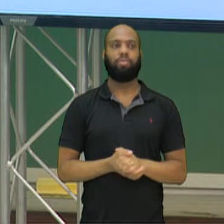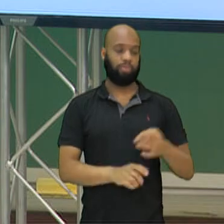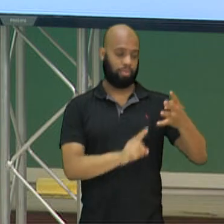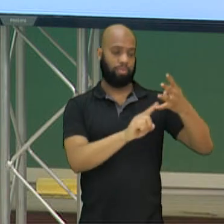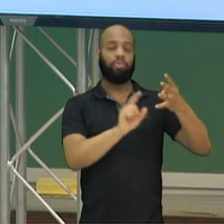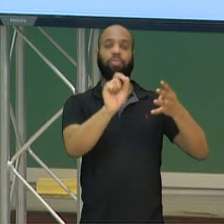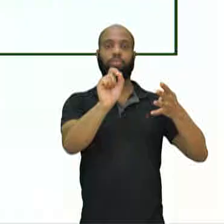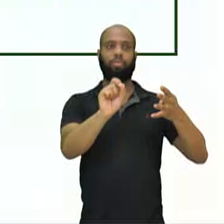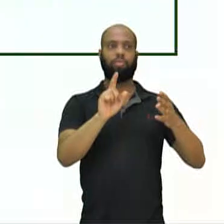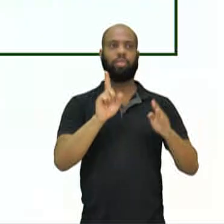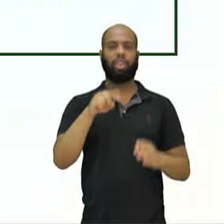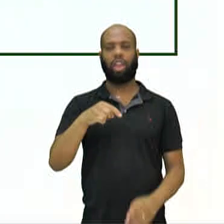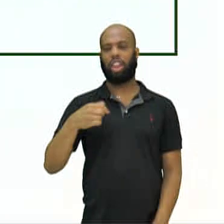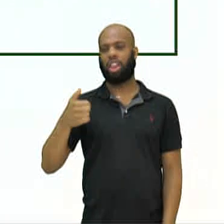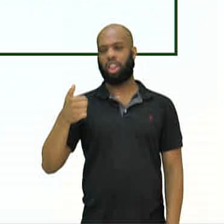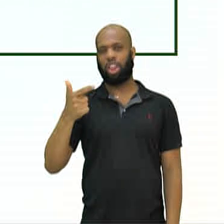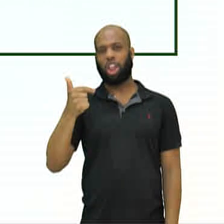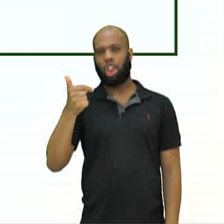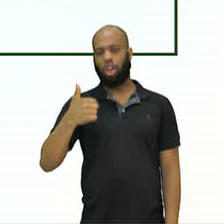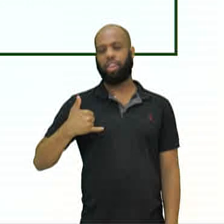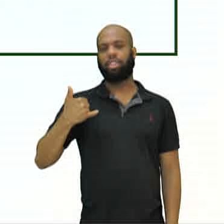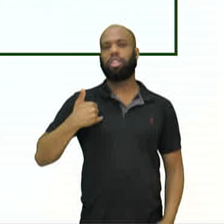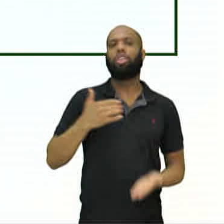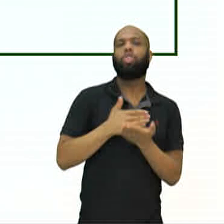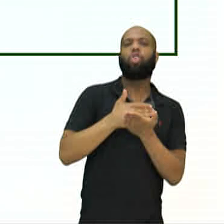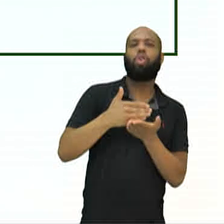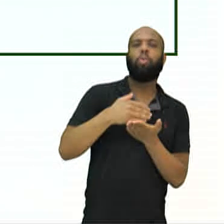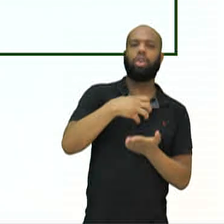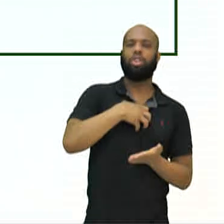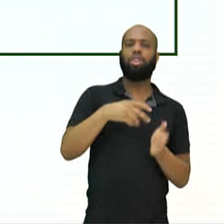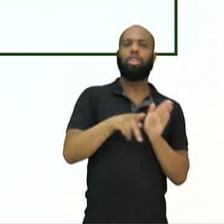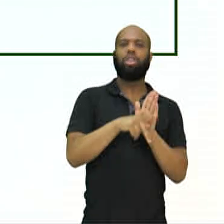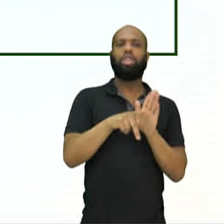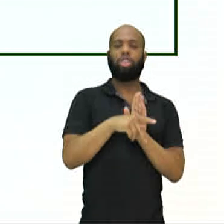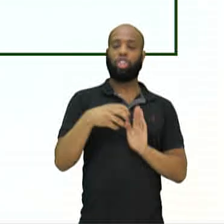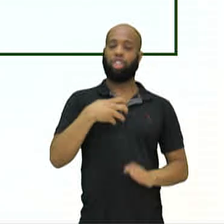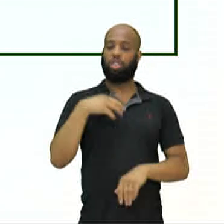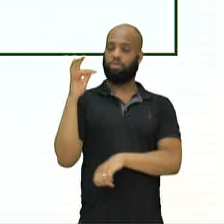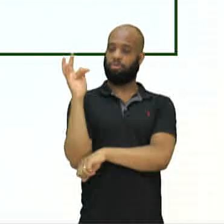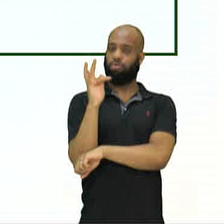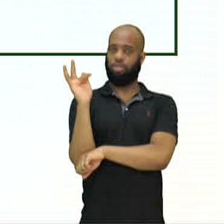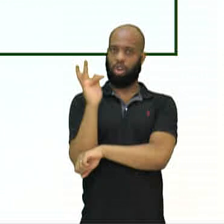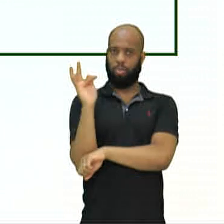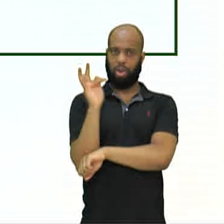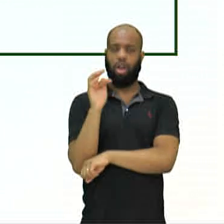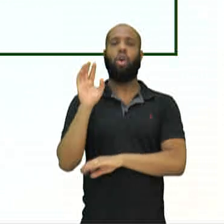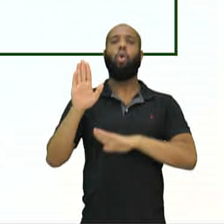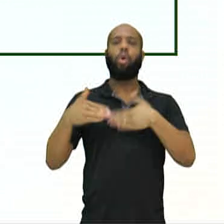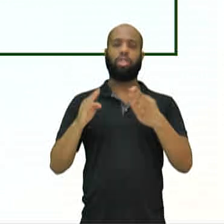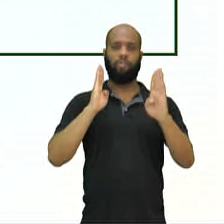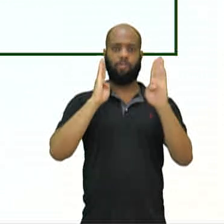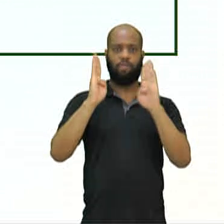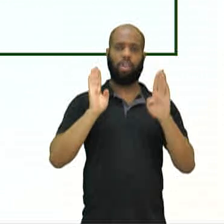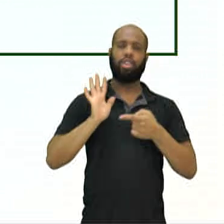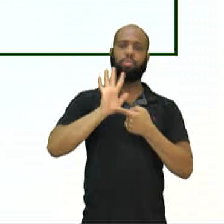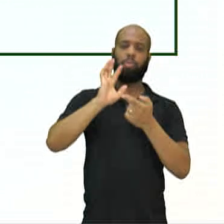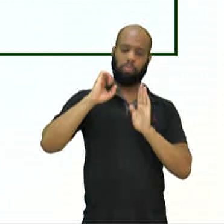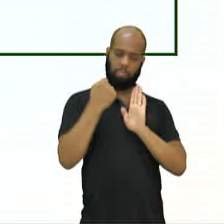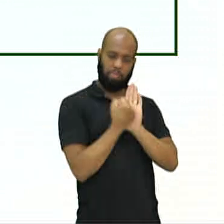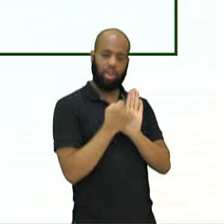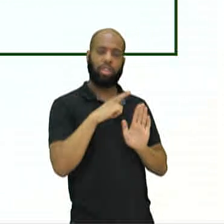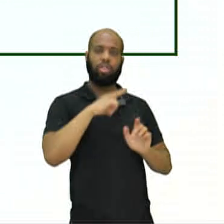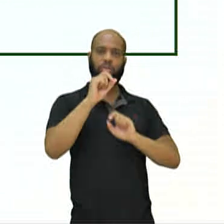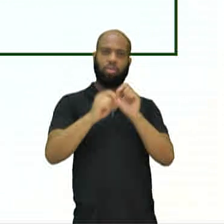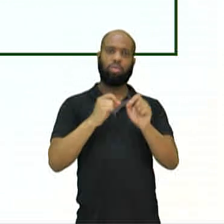quarto é por volta dos 12 anos, começa o estágio das operações formais. Essa fase marca a